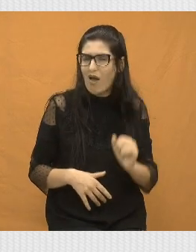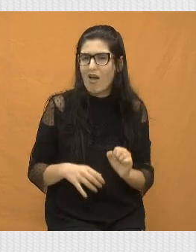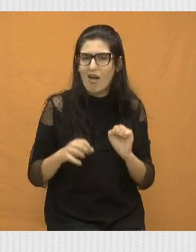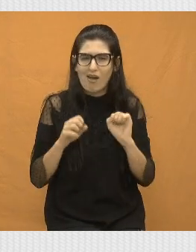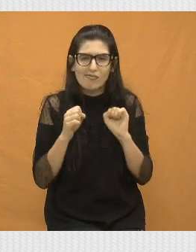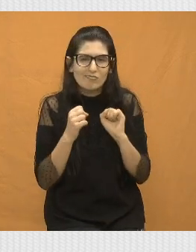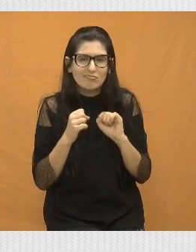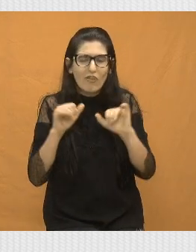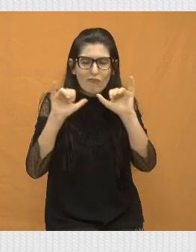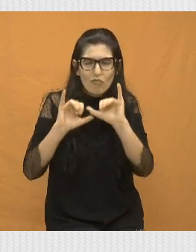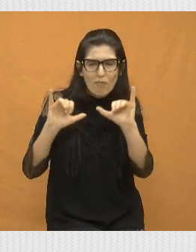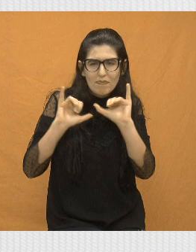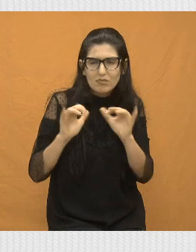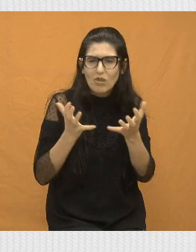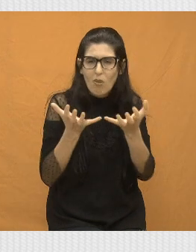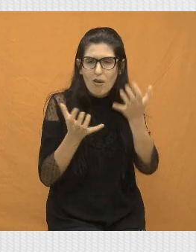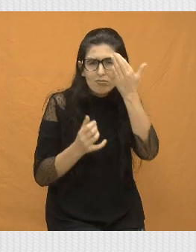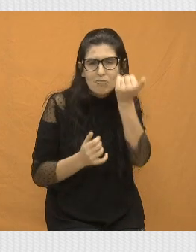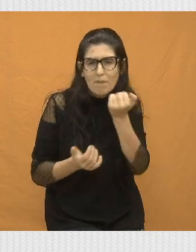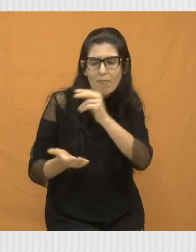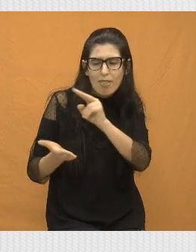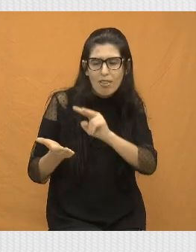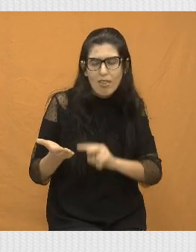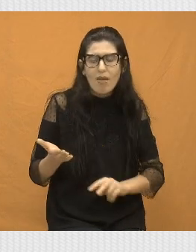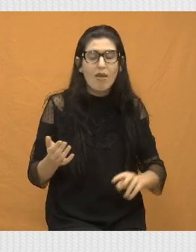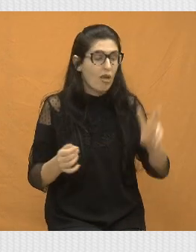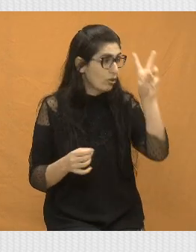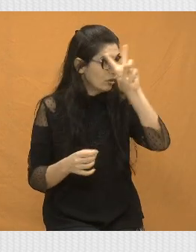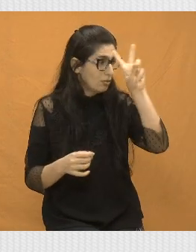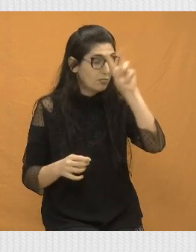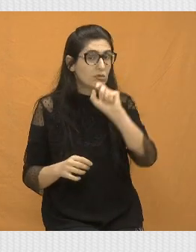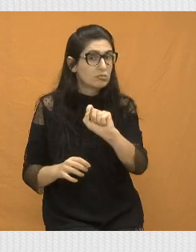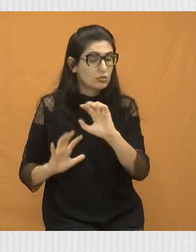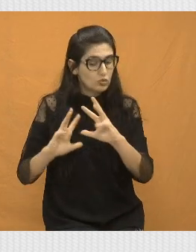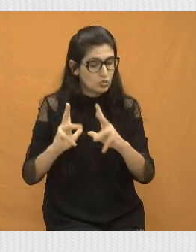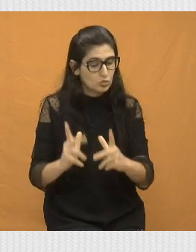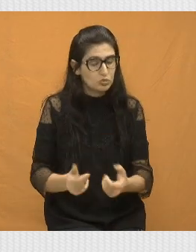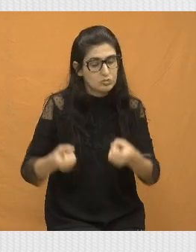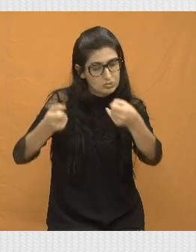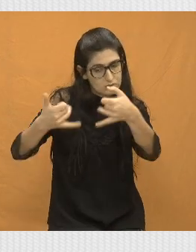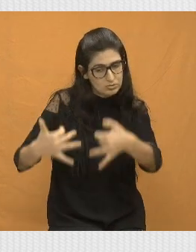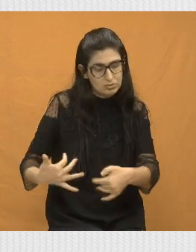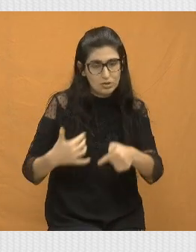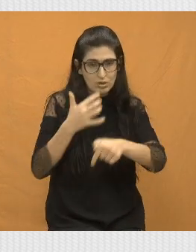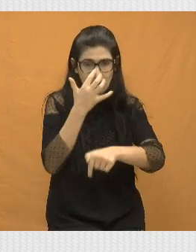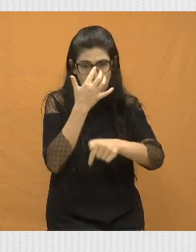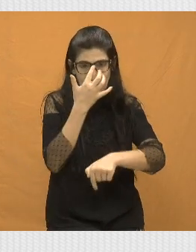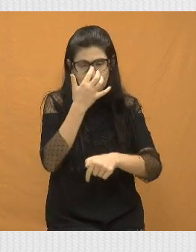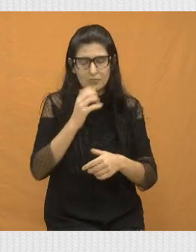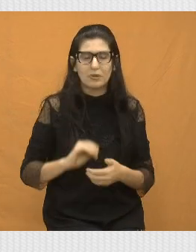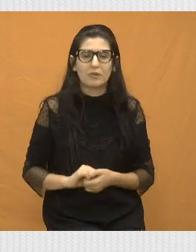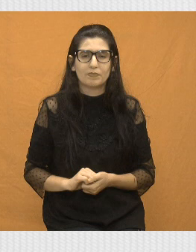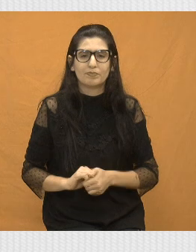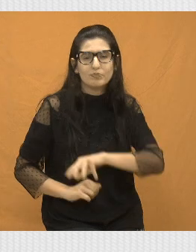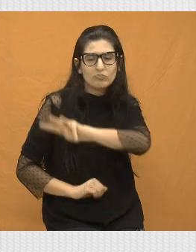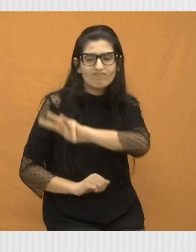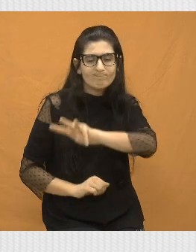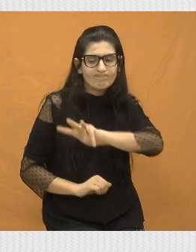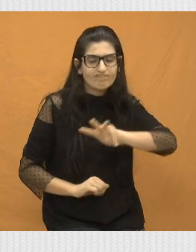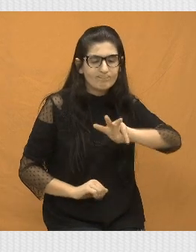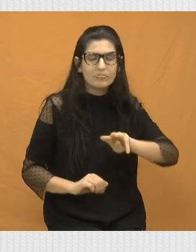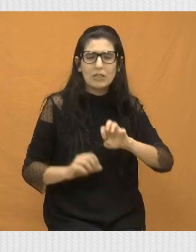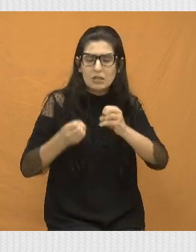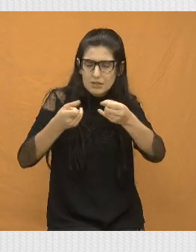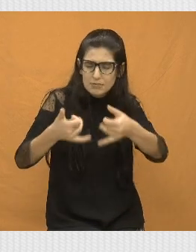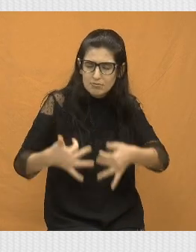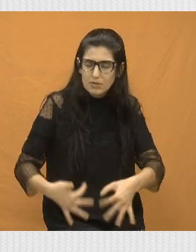mais informações, lembrando que tudo que aqui foi apresentado, ele está de uma forma detalhada